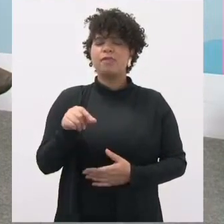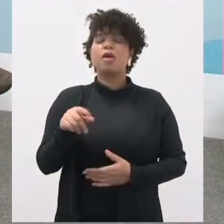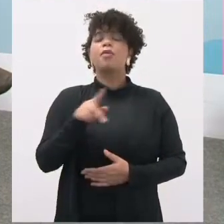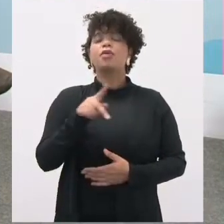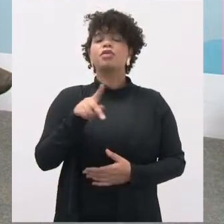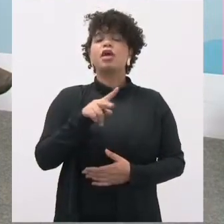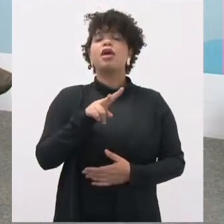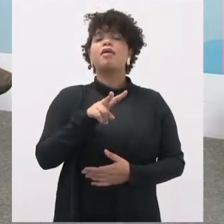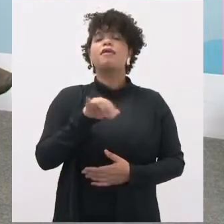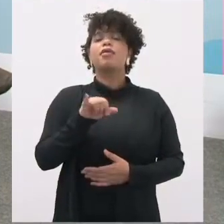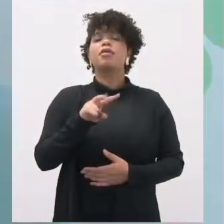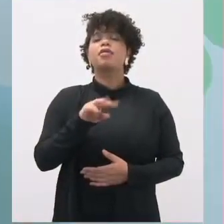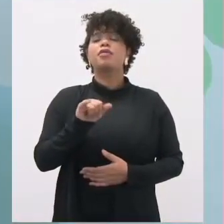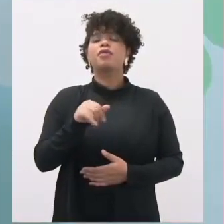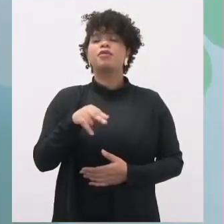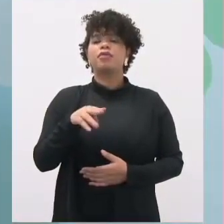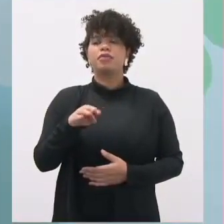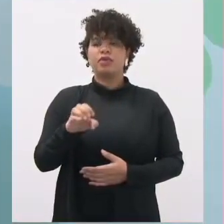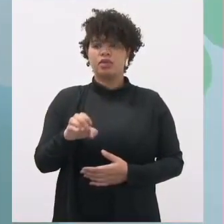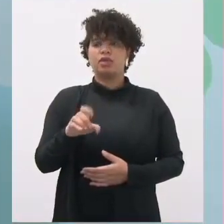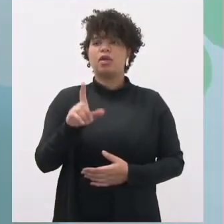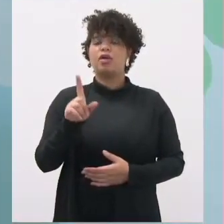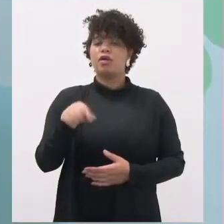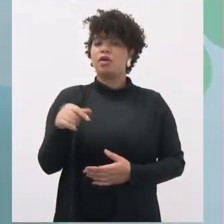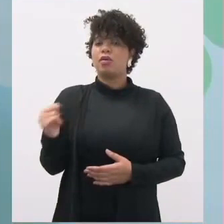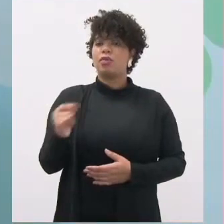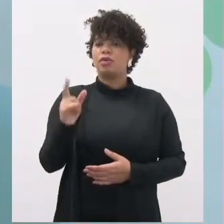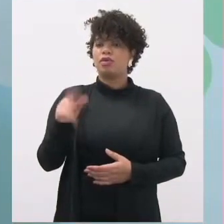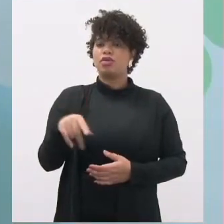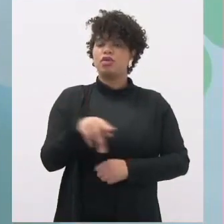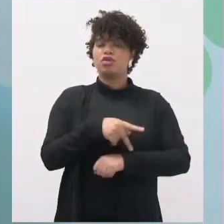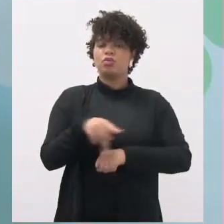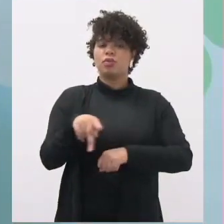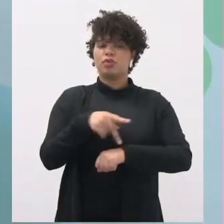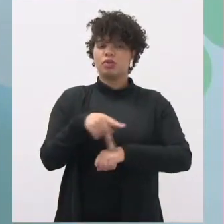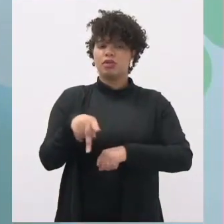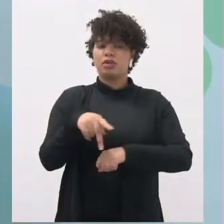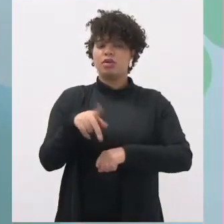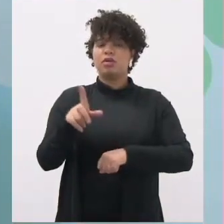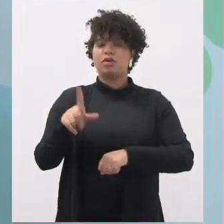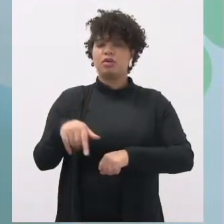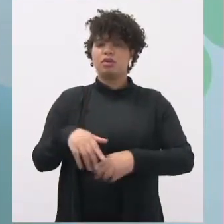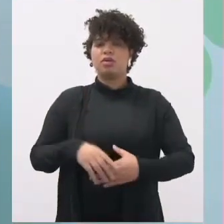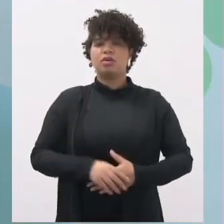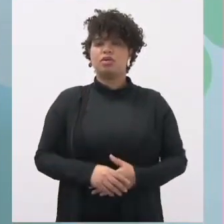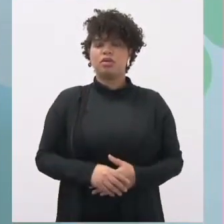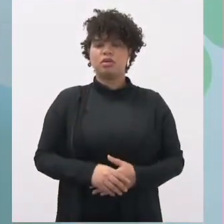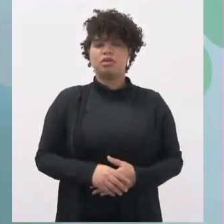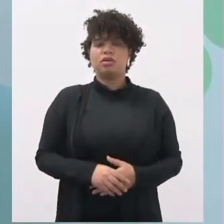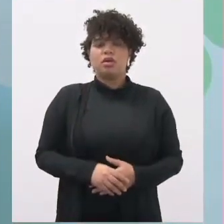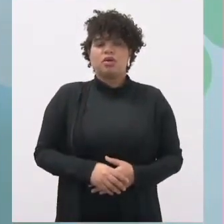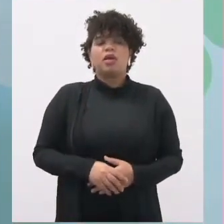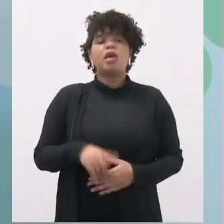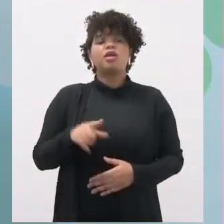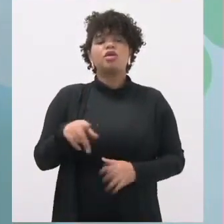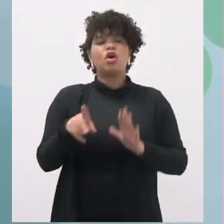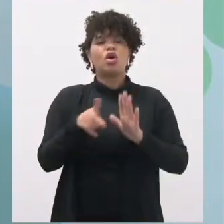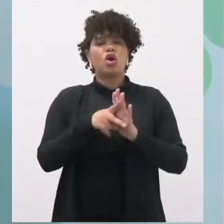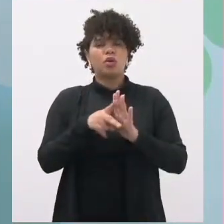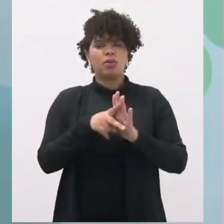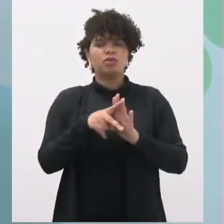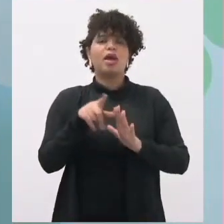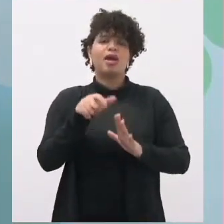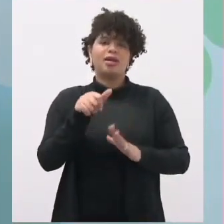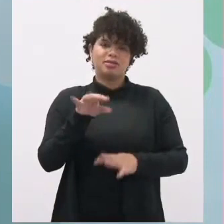professora Viviane, ela destaca aqui a intervenção pedagógica formativa durante os momentos de ATPC da